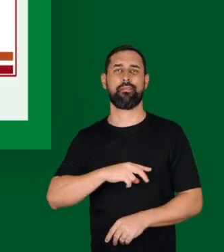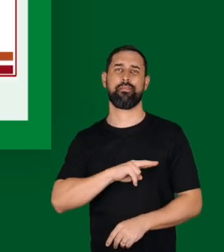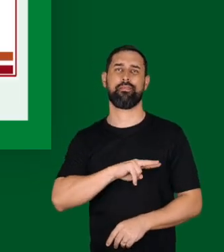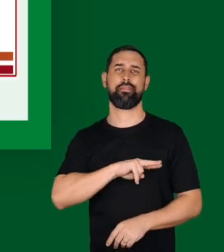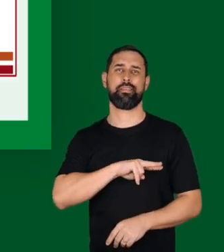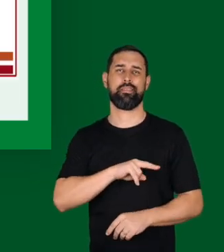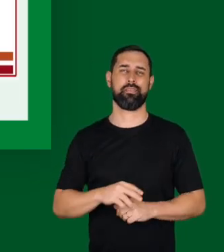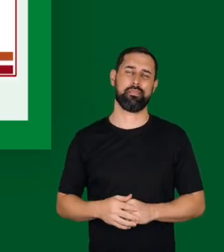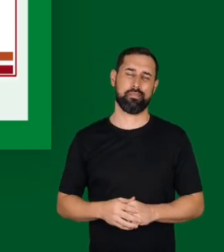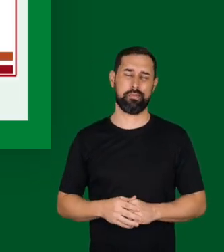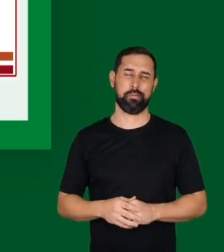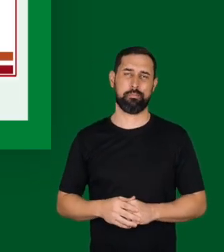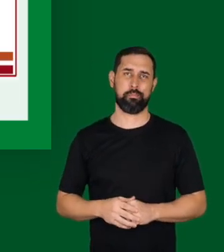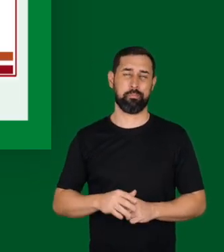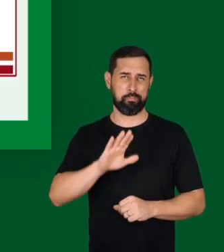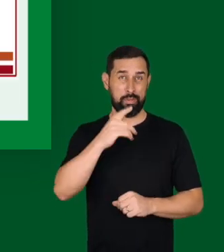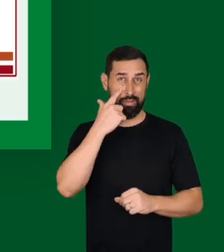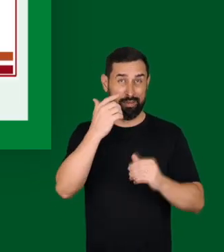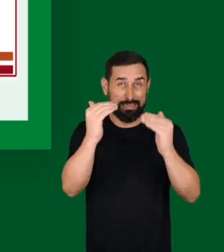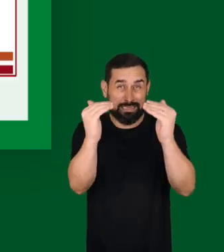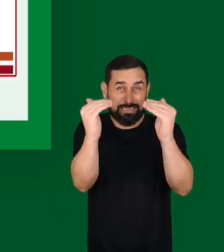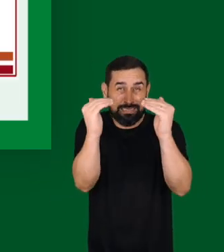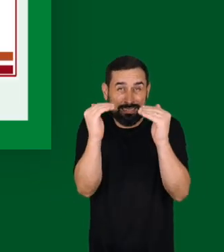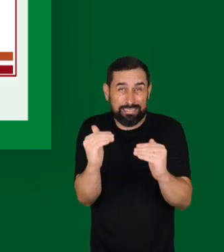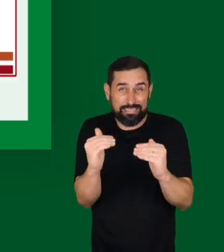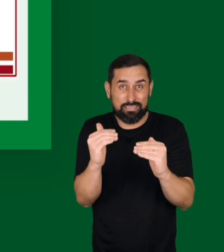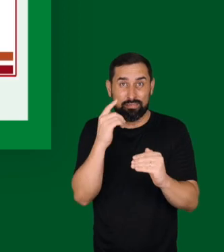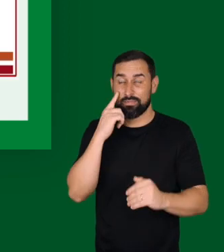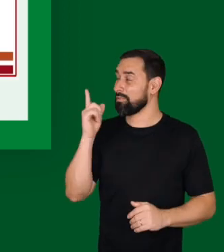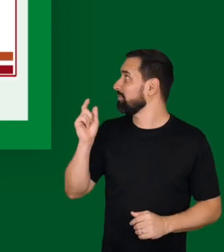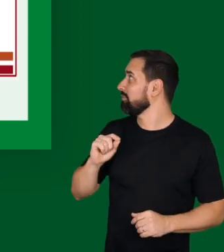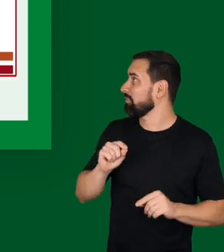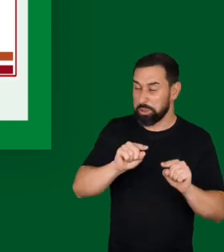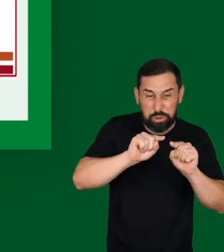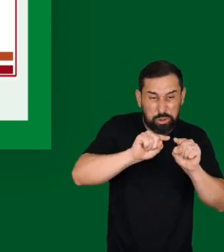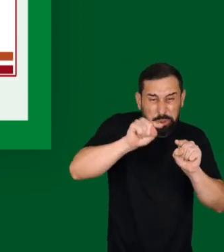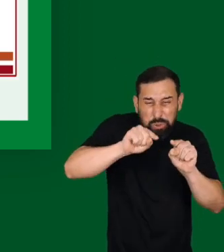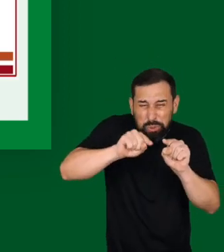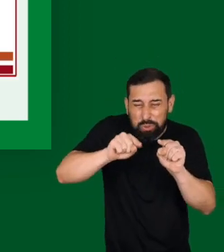tem origem ventricular. E quando